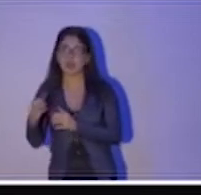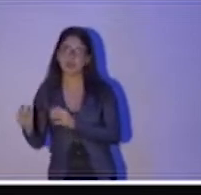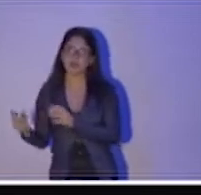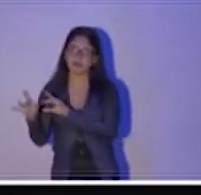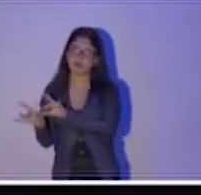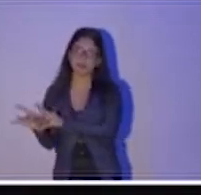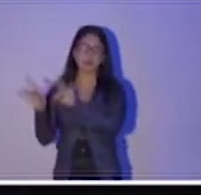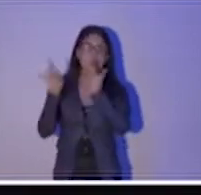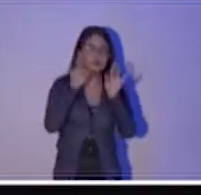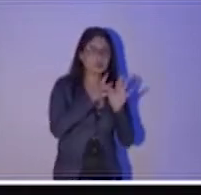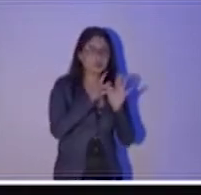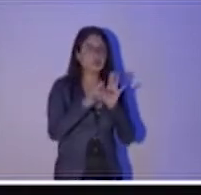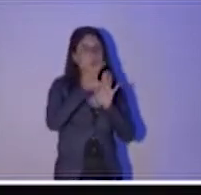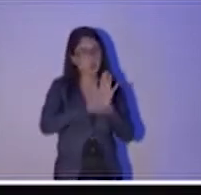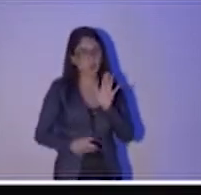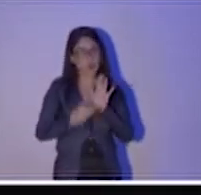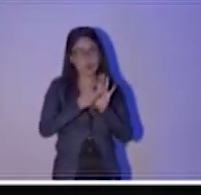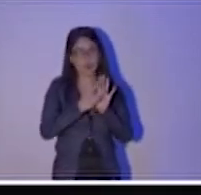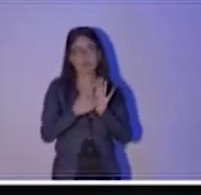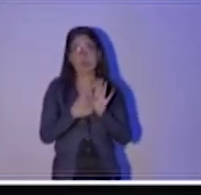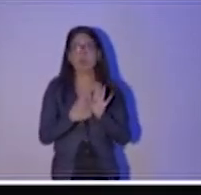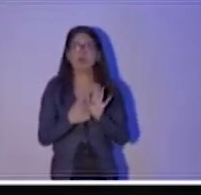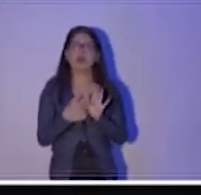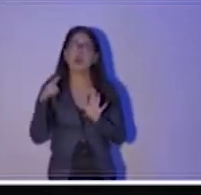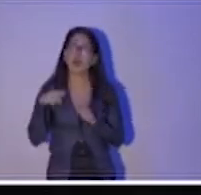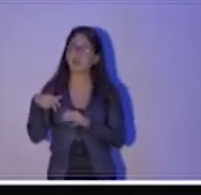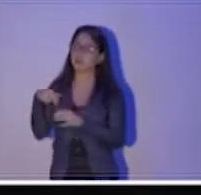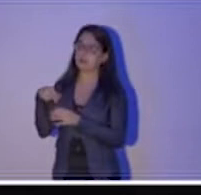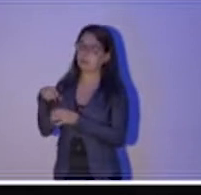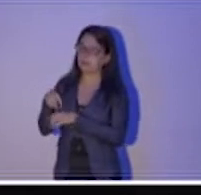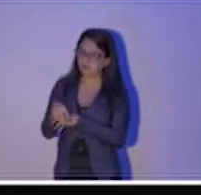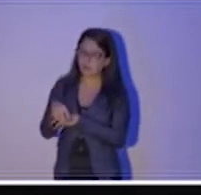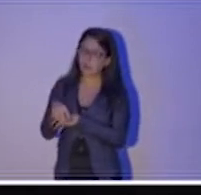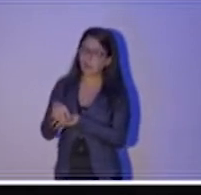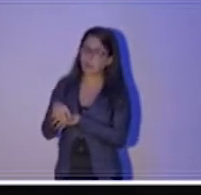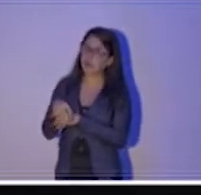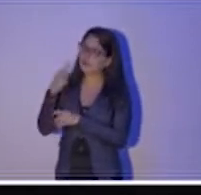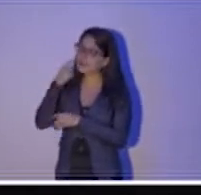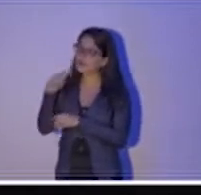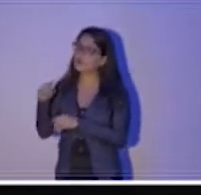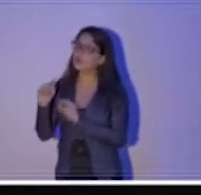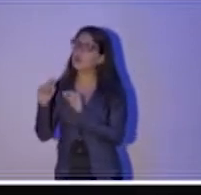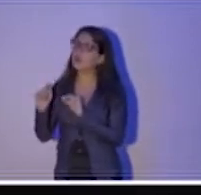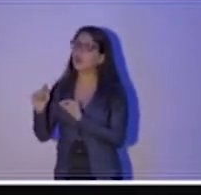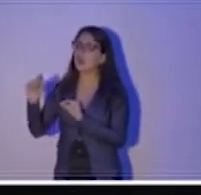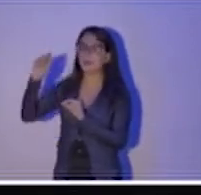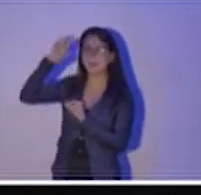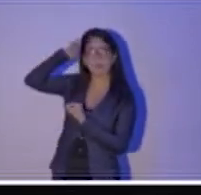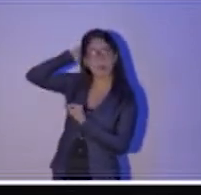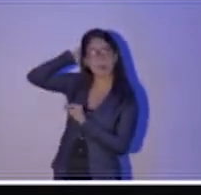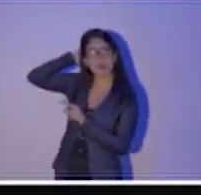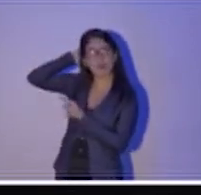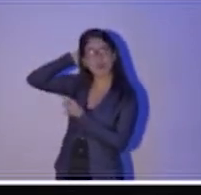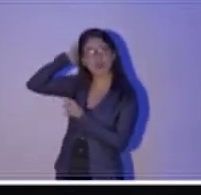naquele lugar e, de repente, eu estava vendo assim, o Paraná, o estado